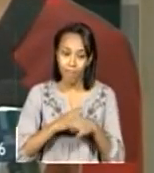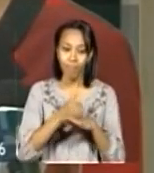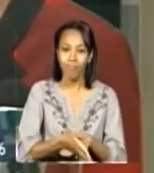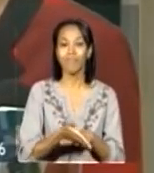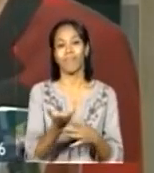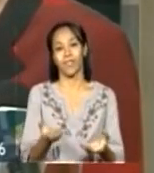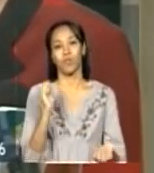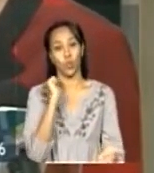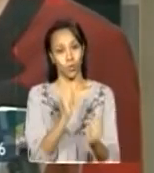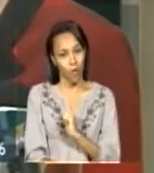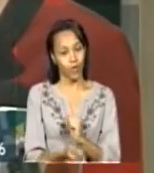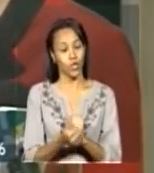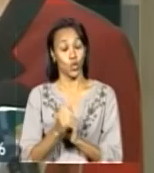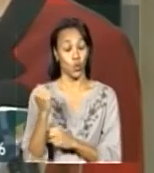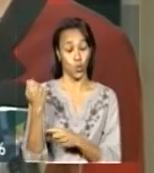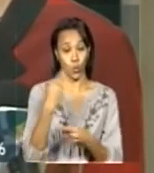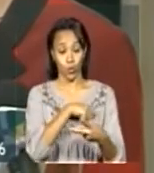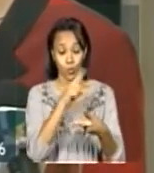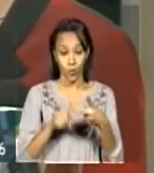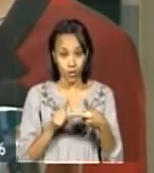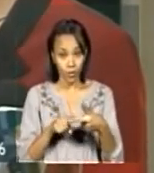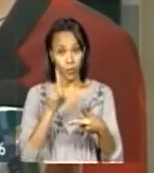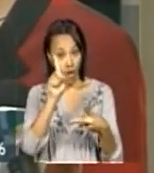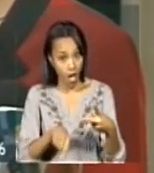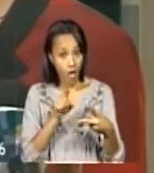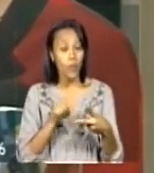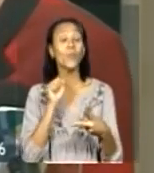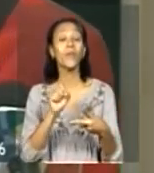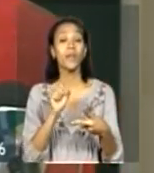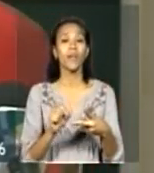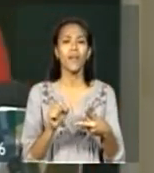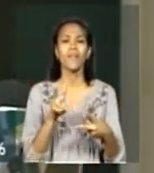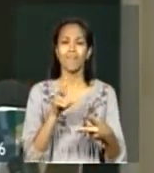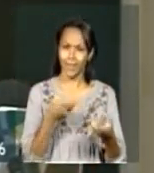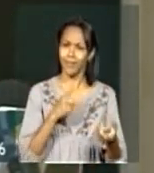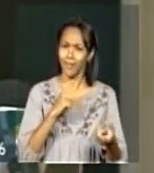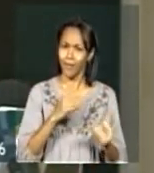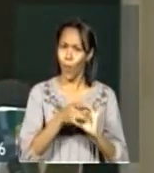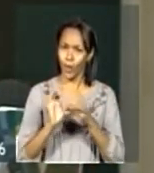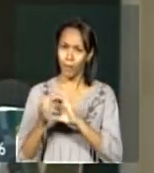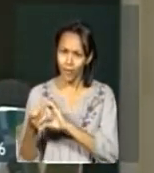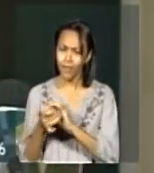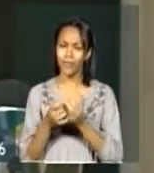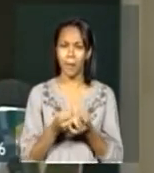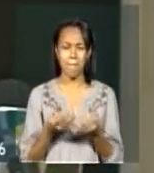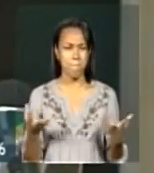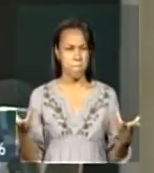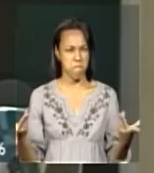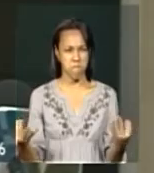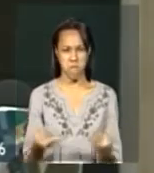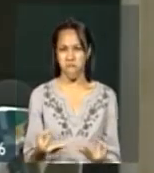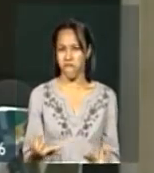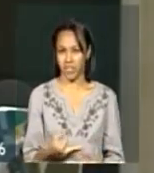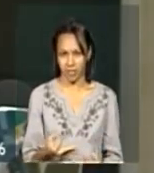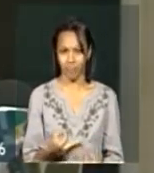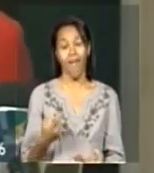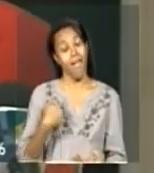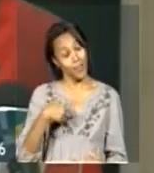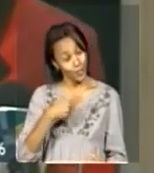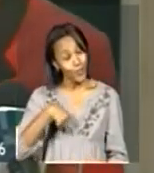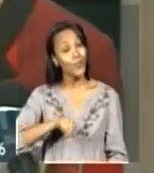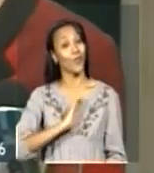Olimpíada. E o segundo maior desafio é fazer uma uma olimpíada absolutamente perfeita. É o que